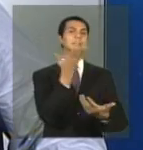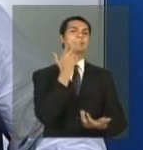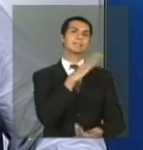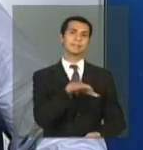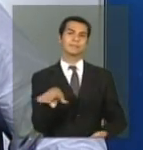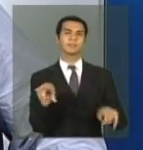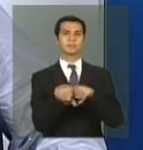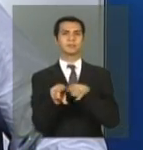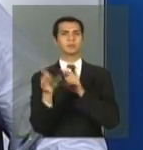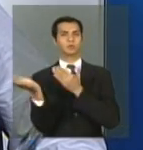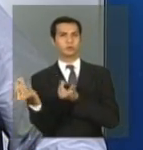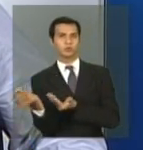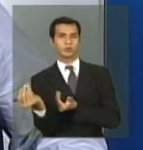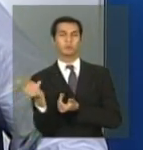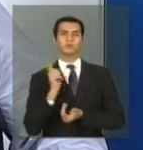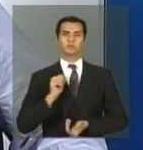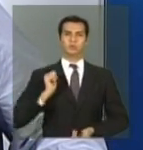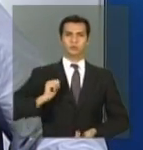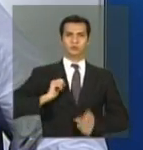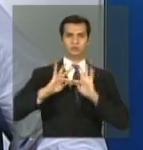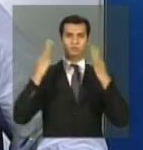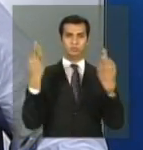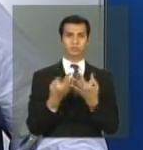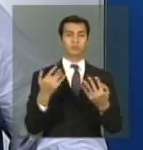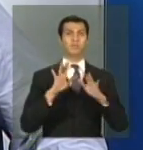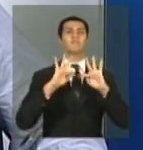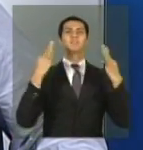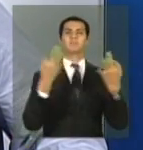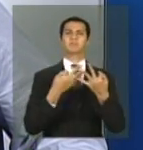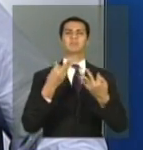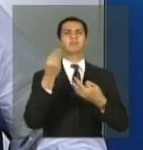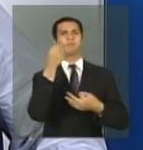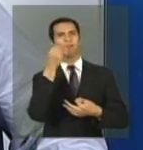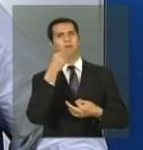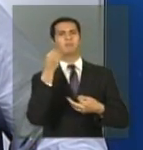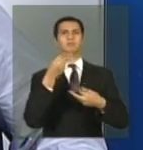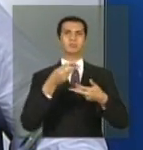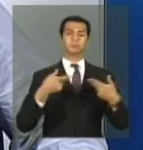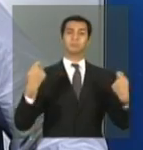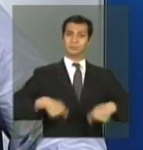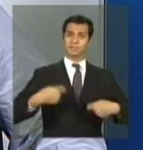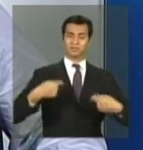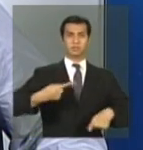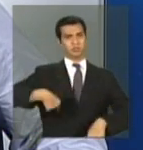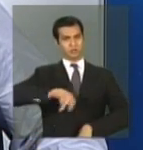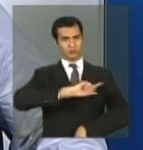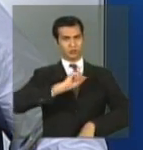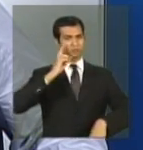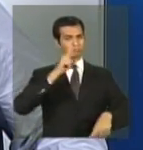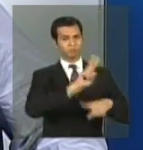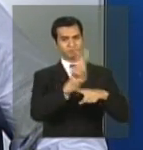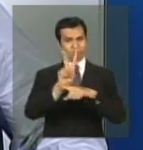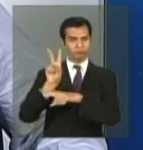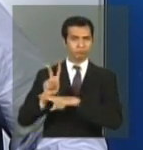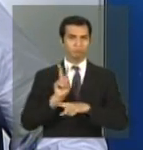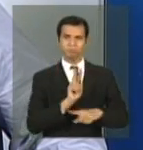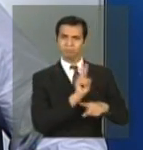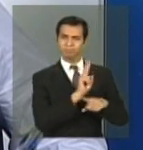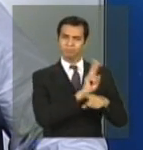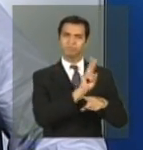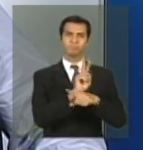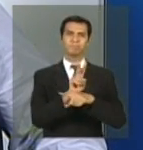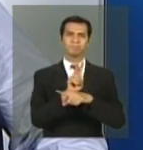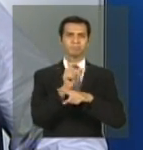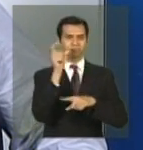participam do programa Bolsa Família, que são as famílias mais vulneráveis, eles precisam de fato desse olhar, desse acompanhamento mais atento, né,